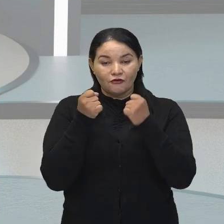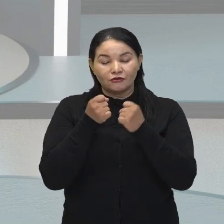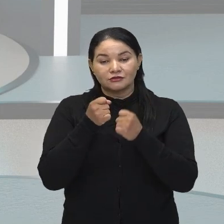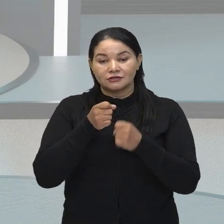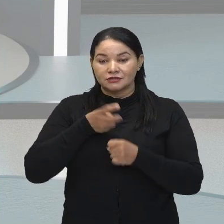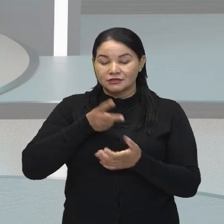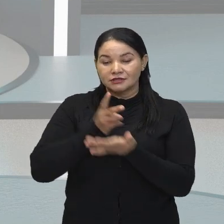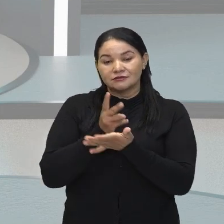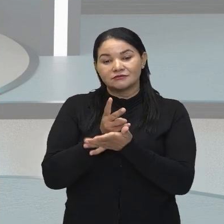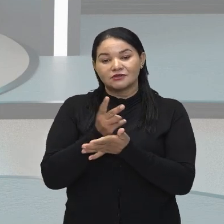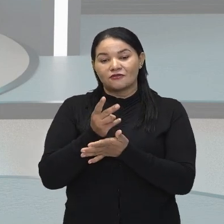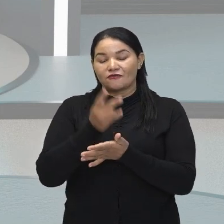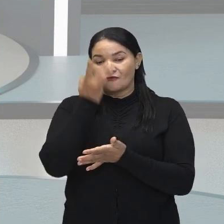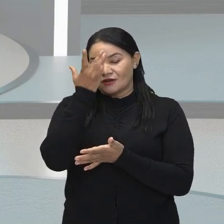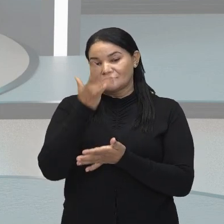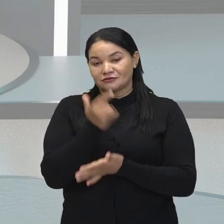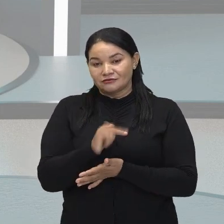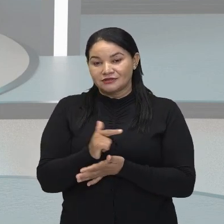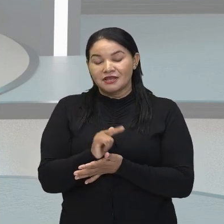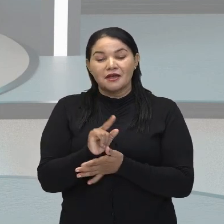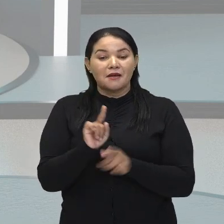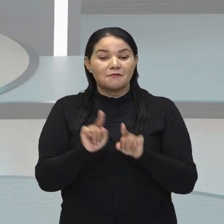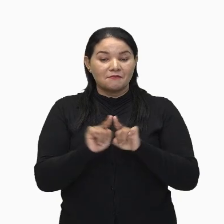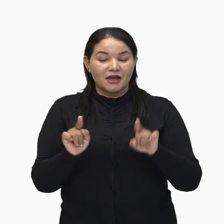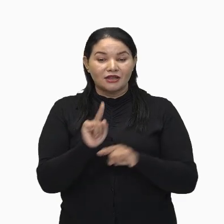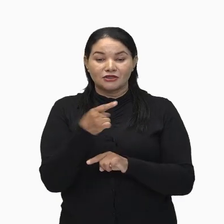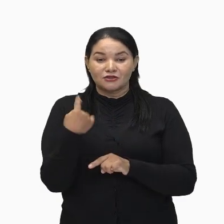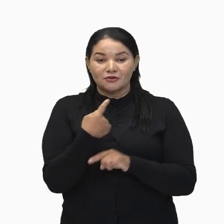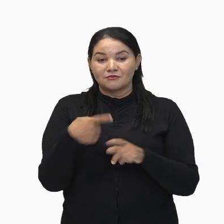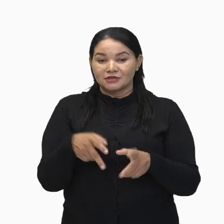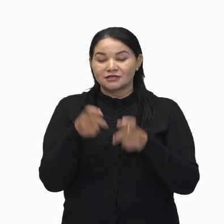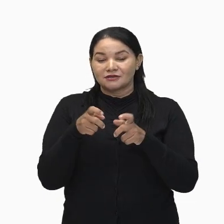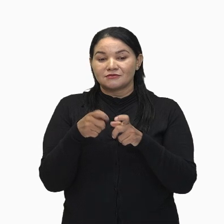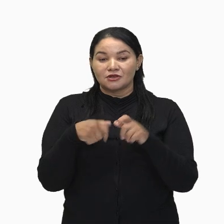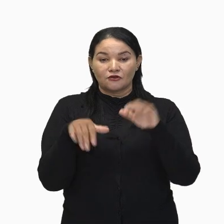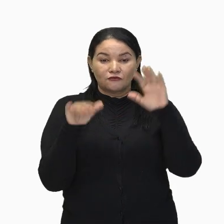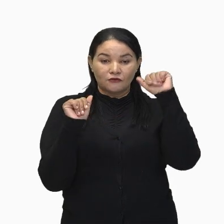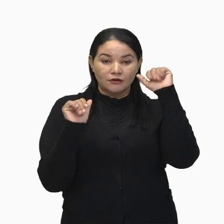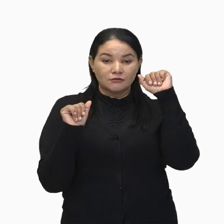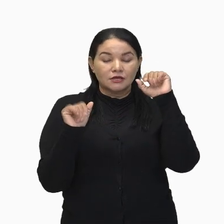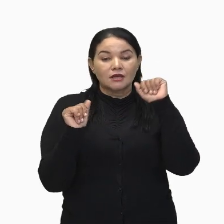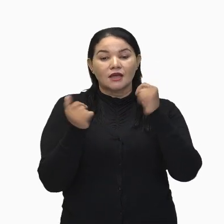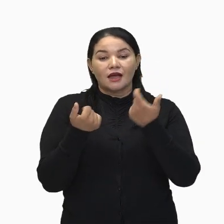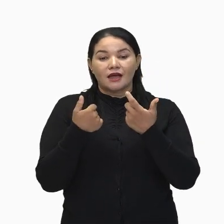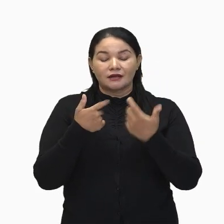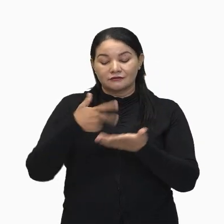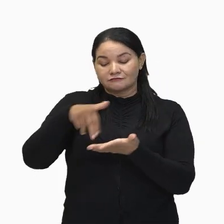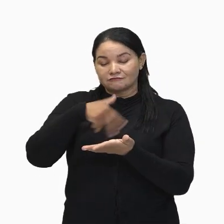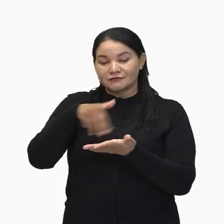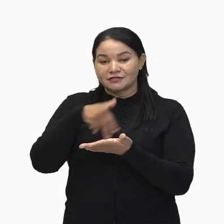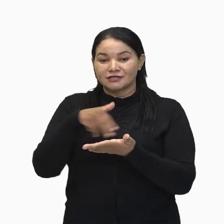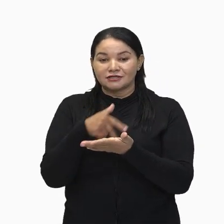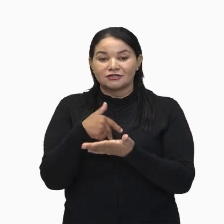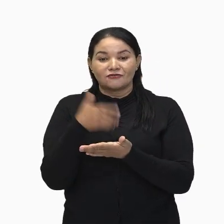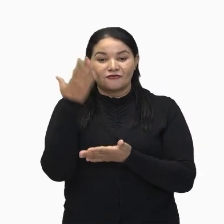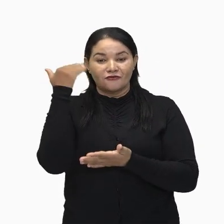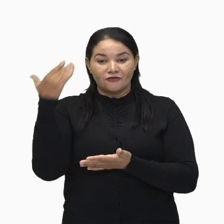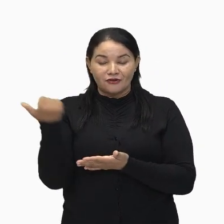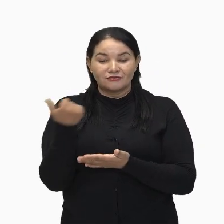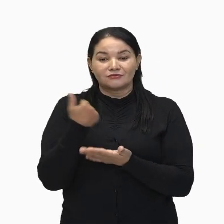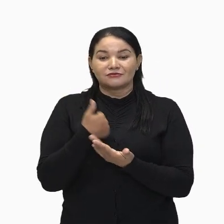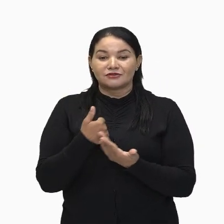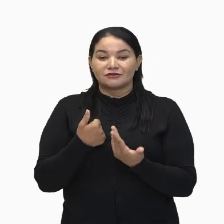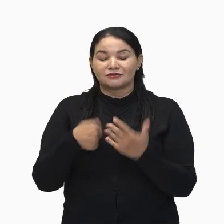vamos perceber que o flamenco é uma das danças mais populares da cultura espanhola. Não